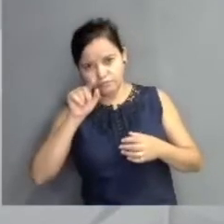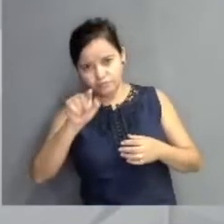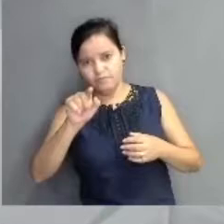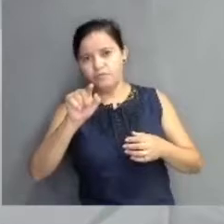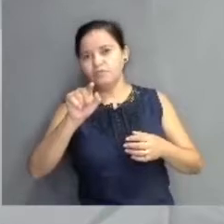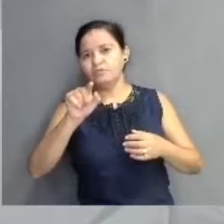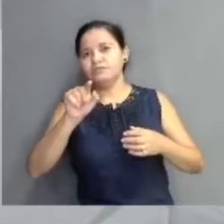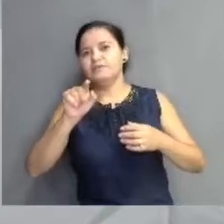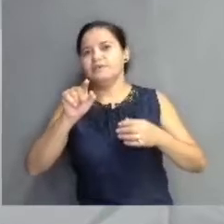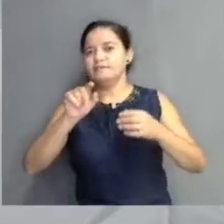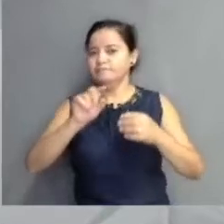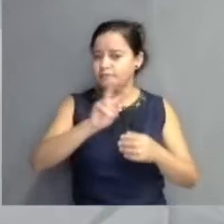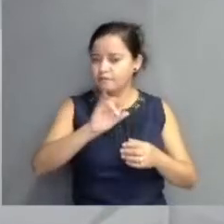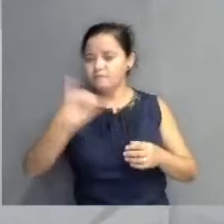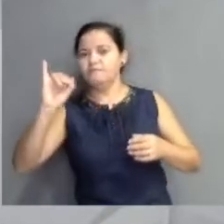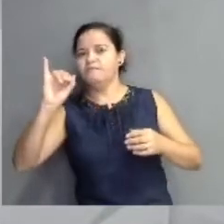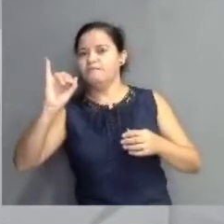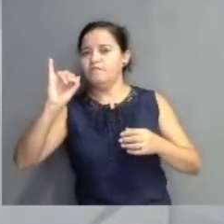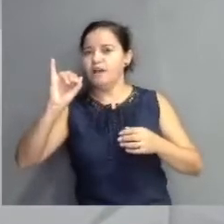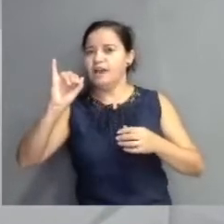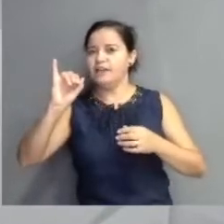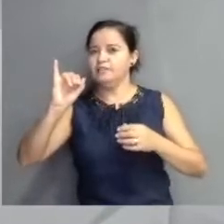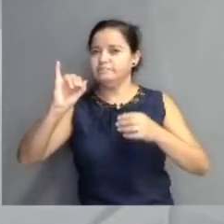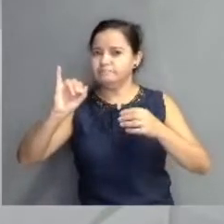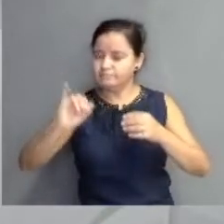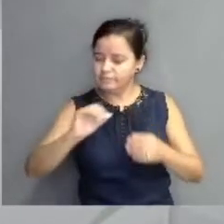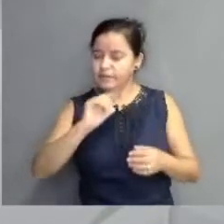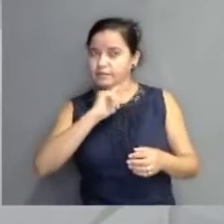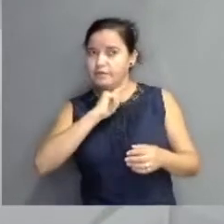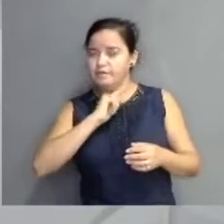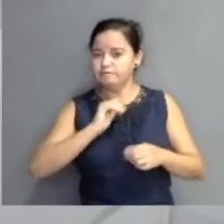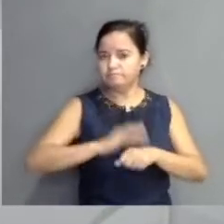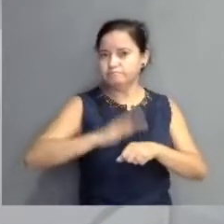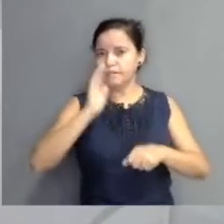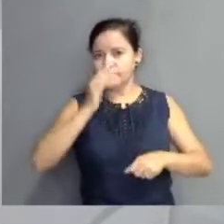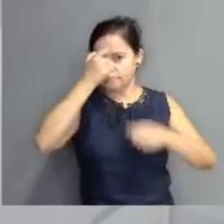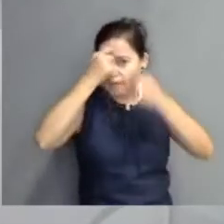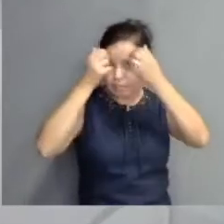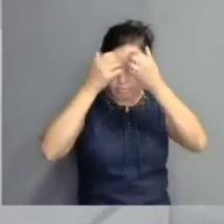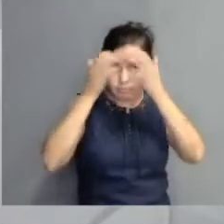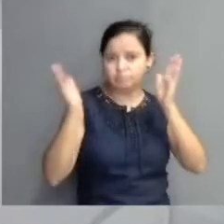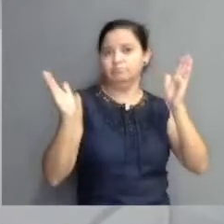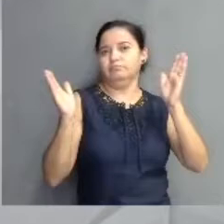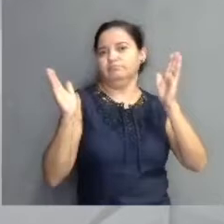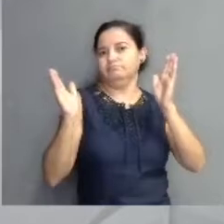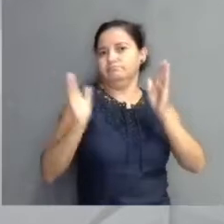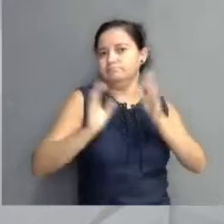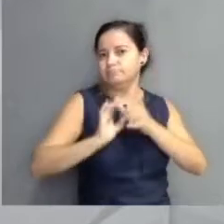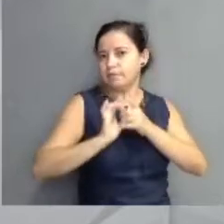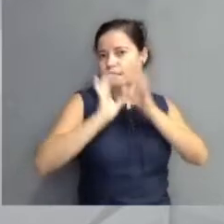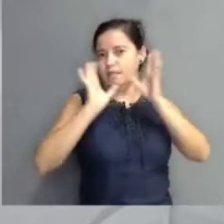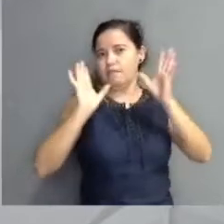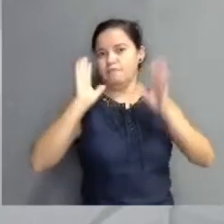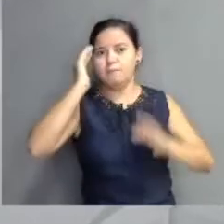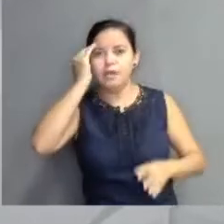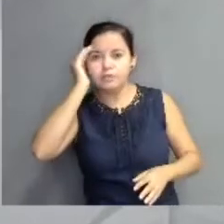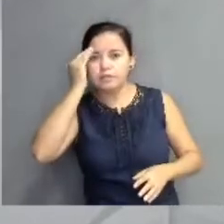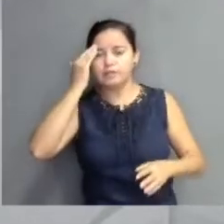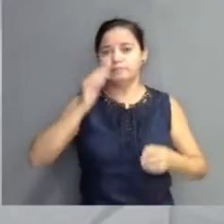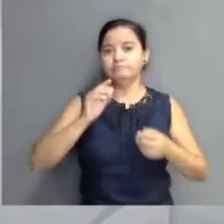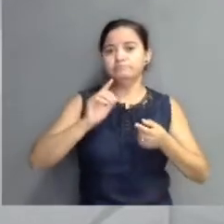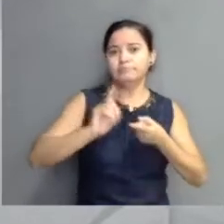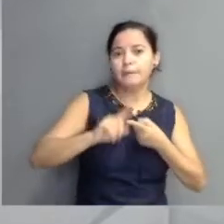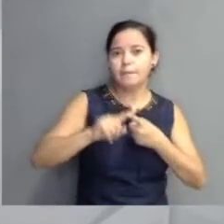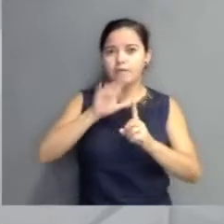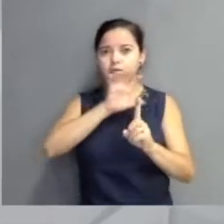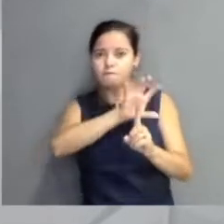reino da liberdade. Para que você seja um agente de transformação, um agente de conscientização, contagiar quem está próximo de você. Então, se você